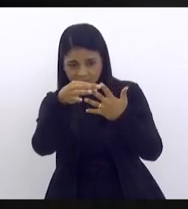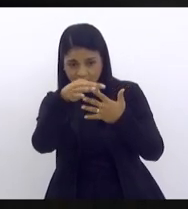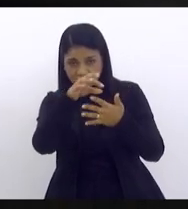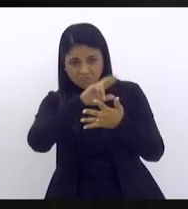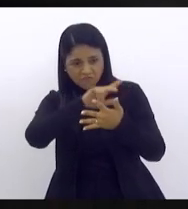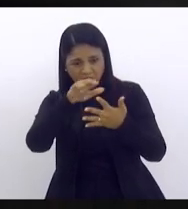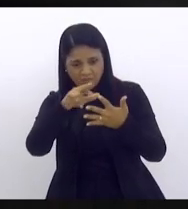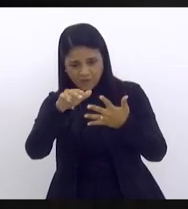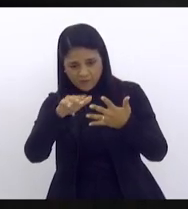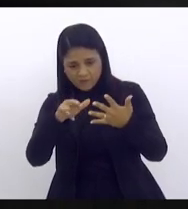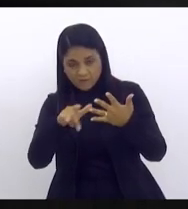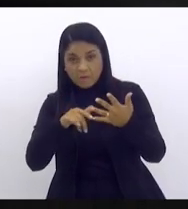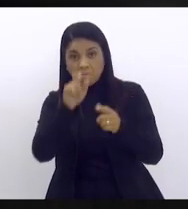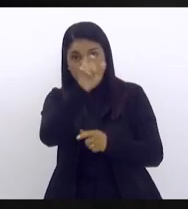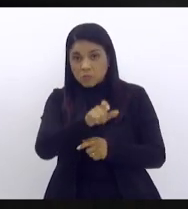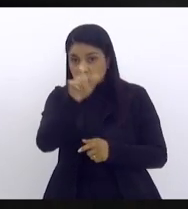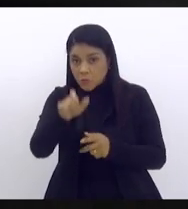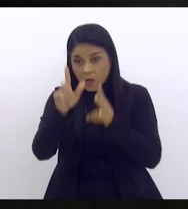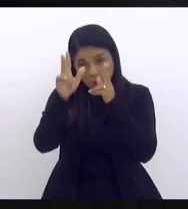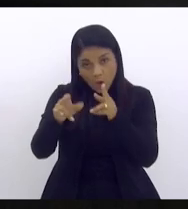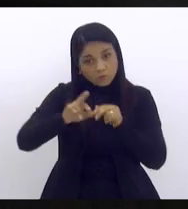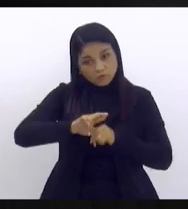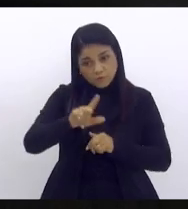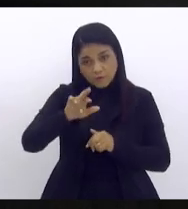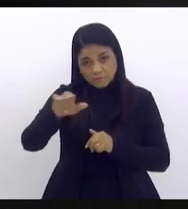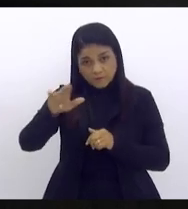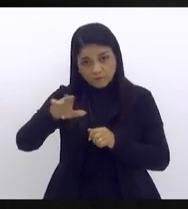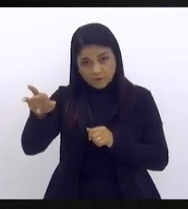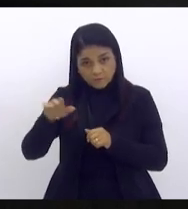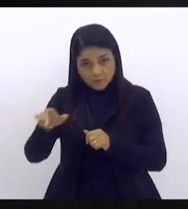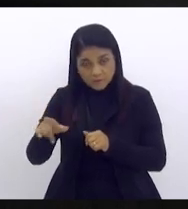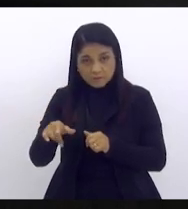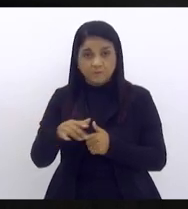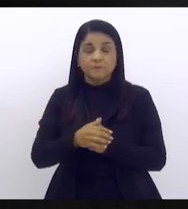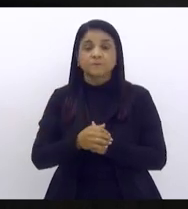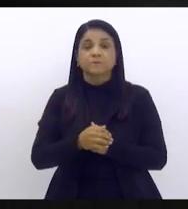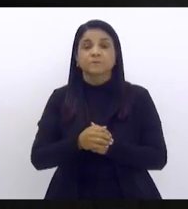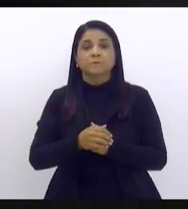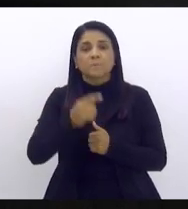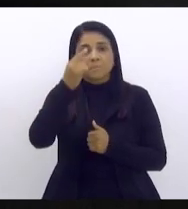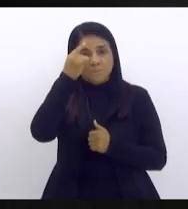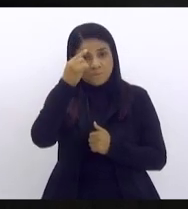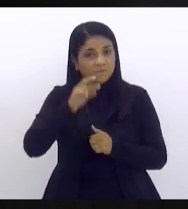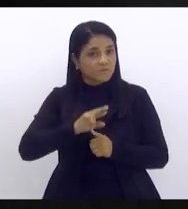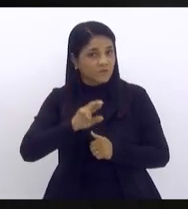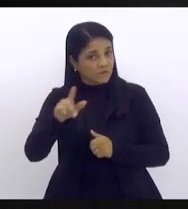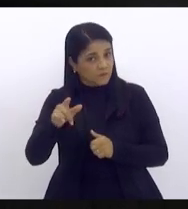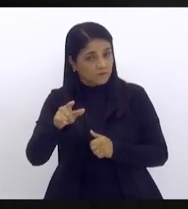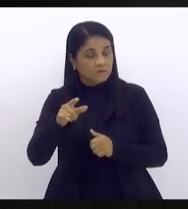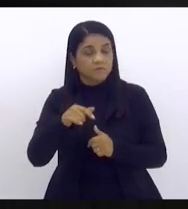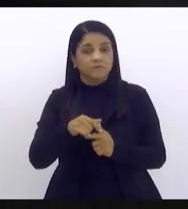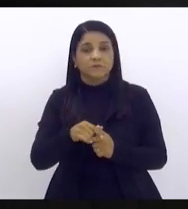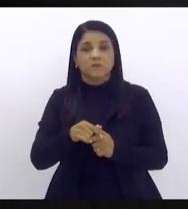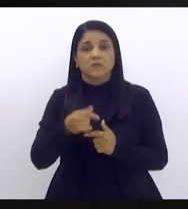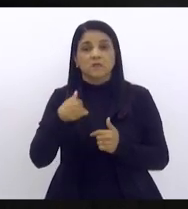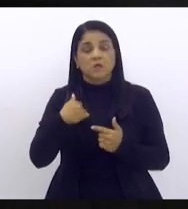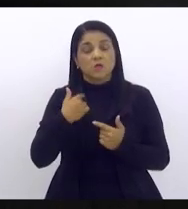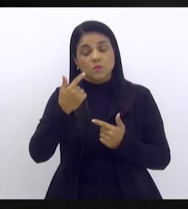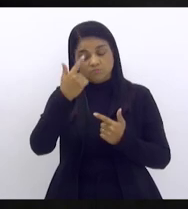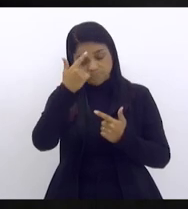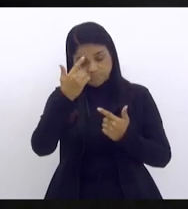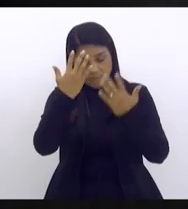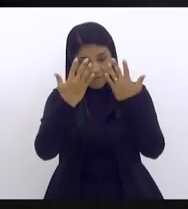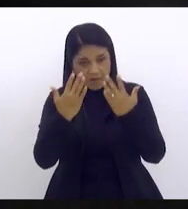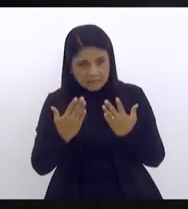pessoas pensam diferente, né? E a gente precisa voltar, na minha avaliação, e deixo essa reflexão